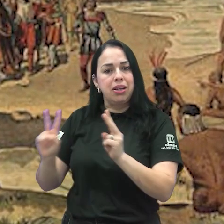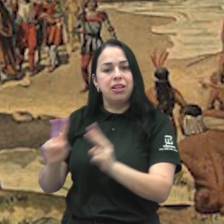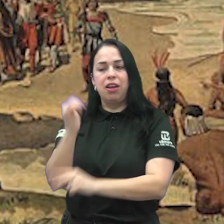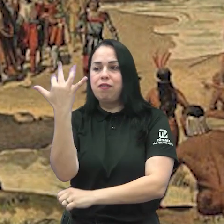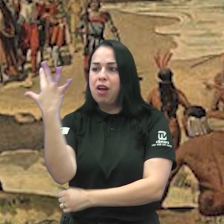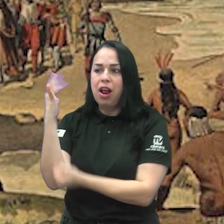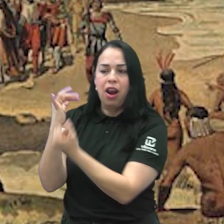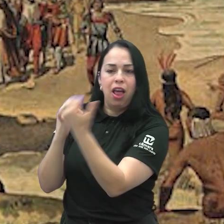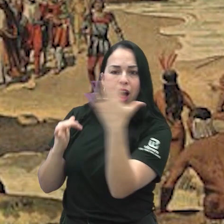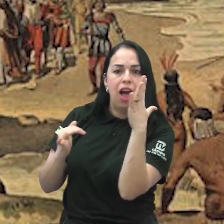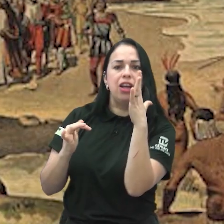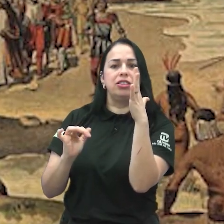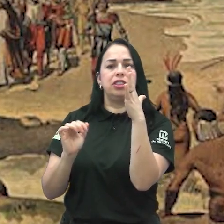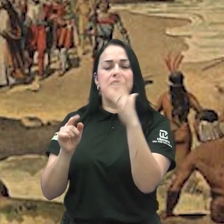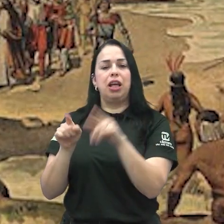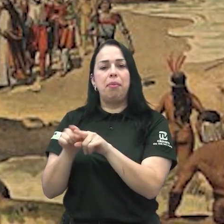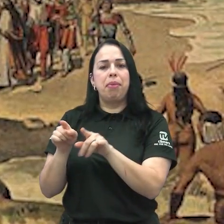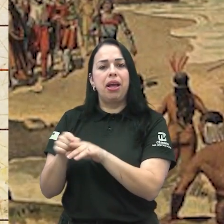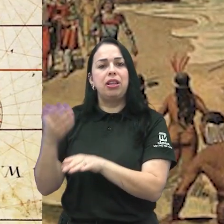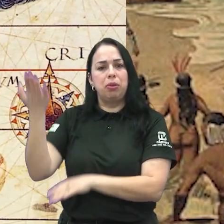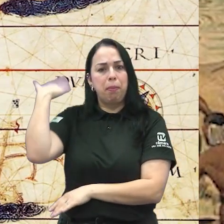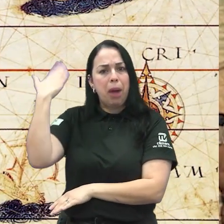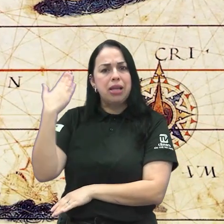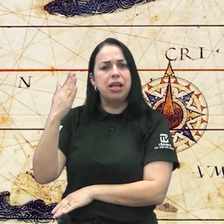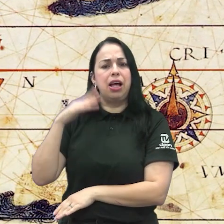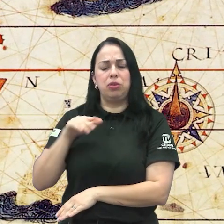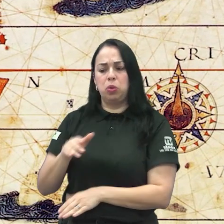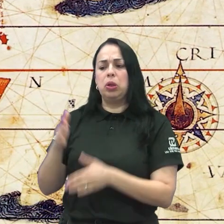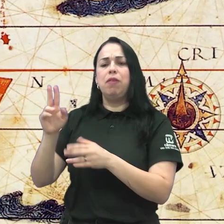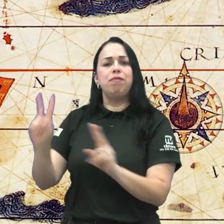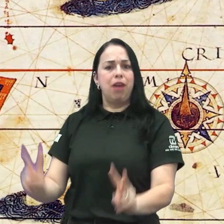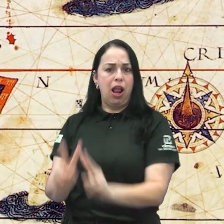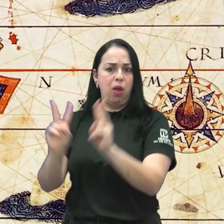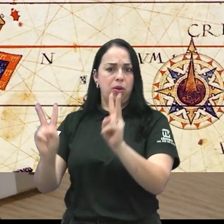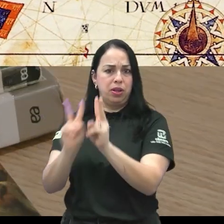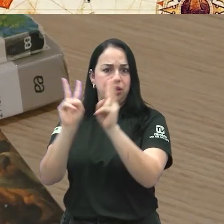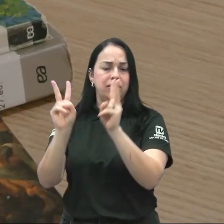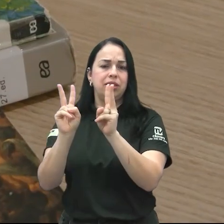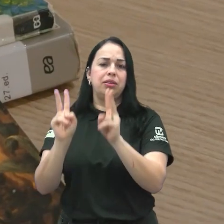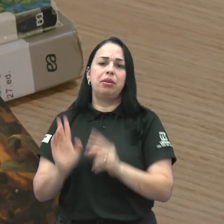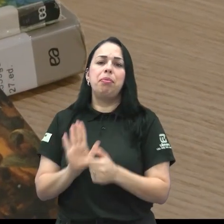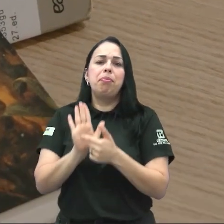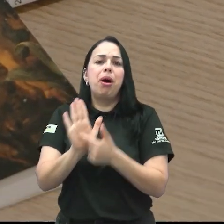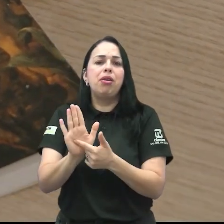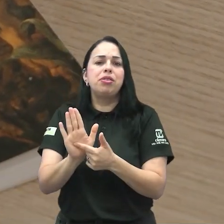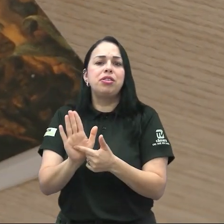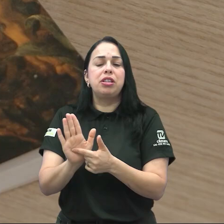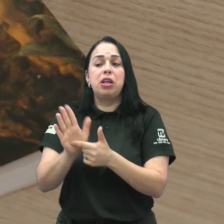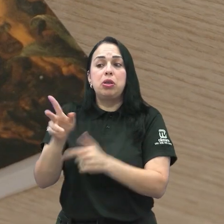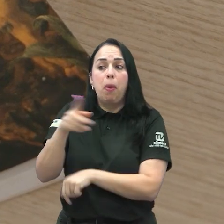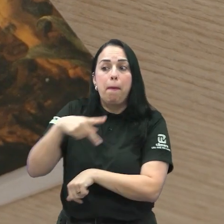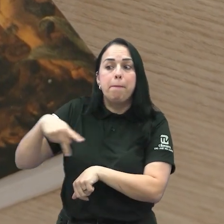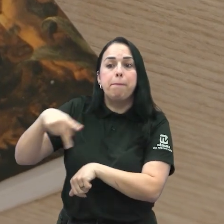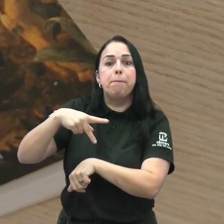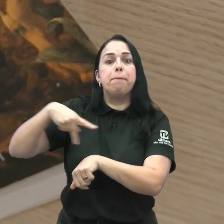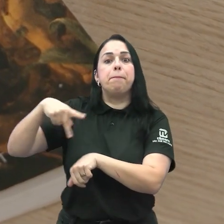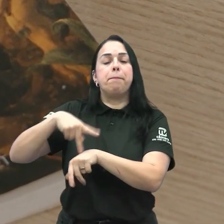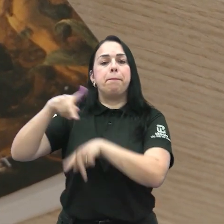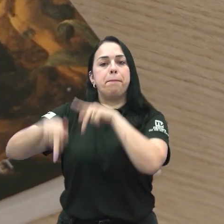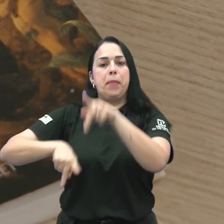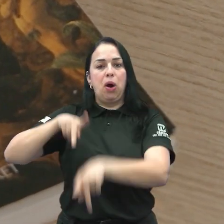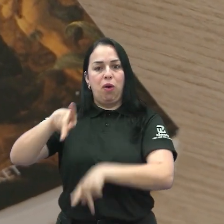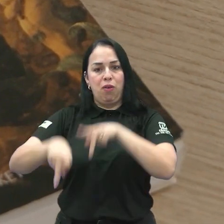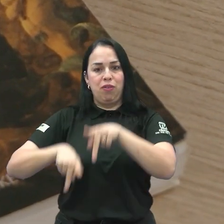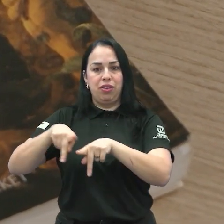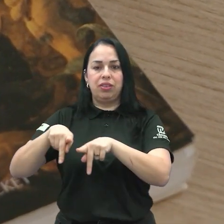passado pré-colonial do Brasil, o que ajuda a construir uma imagem de nação. Iracema é uma apresentação mítica